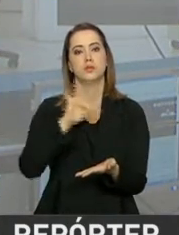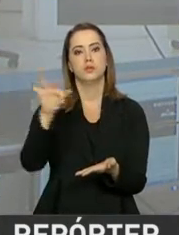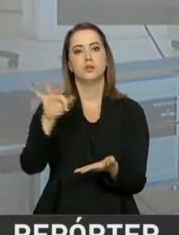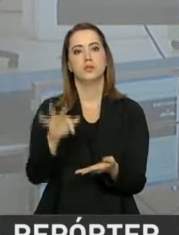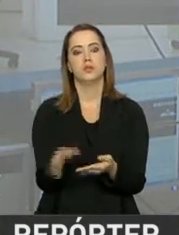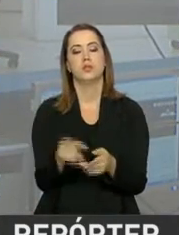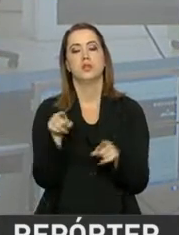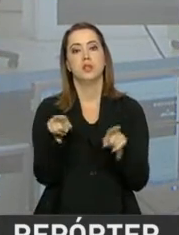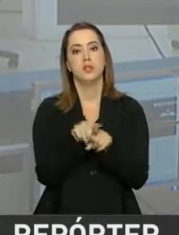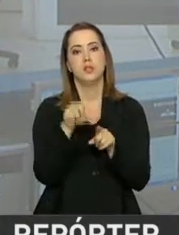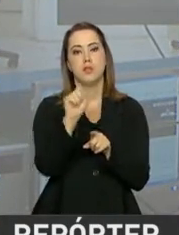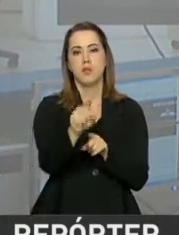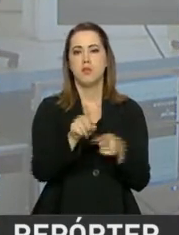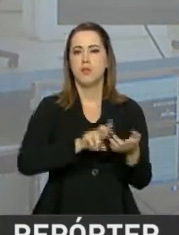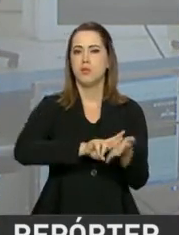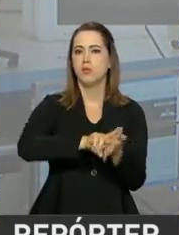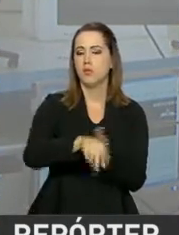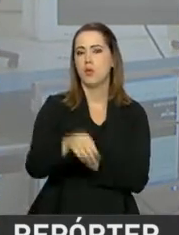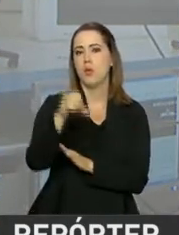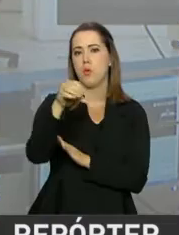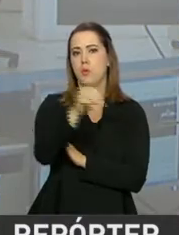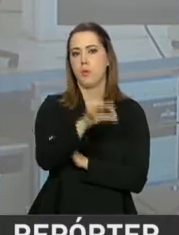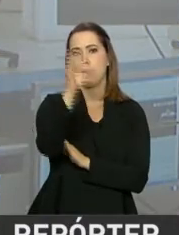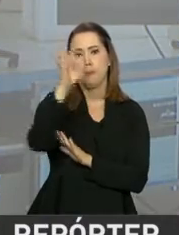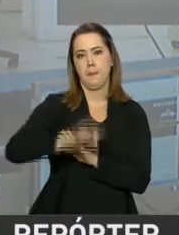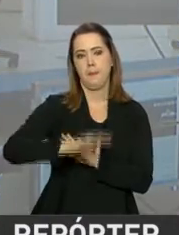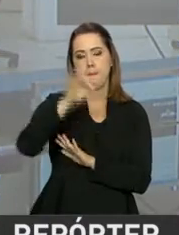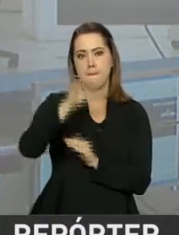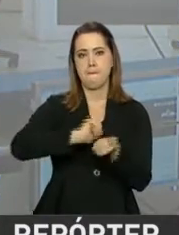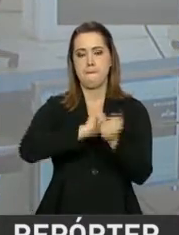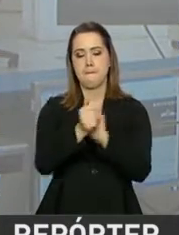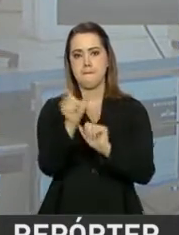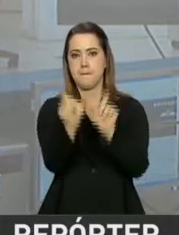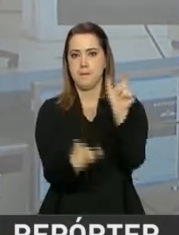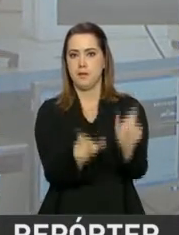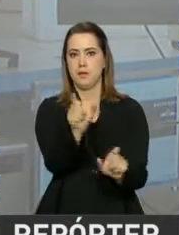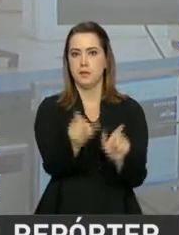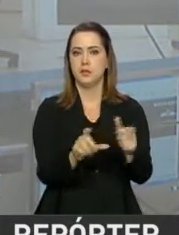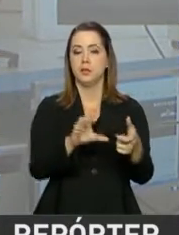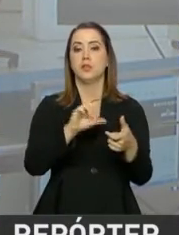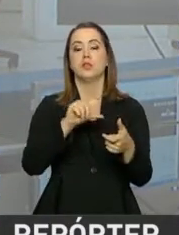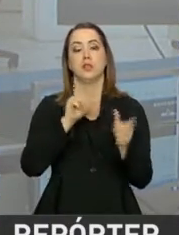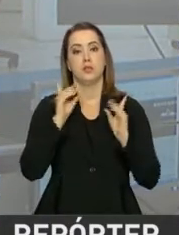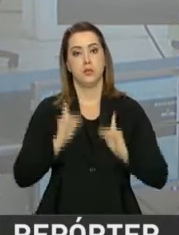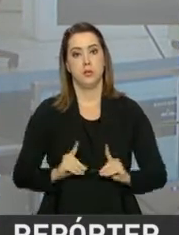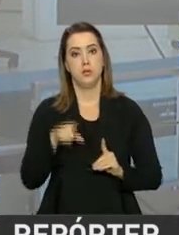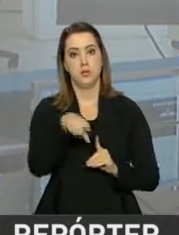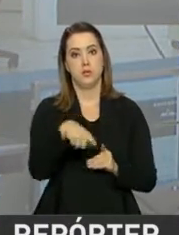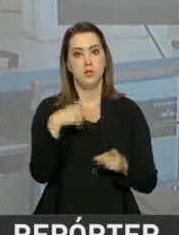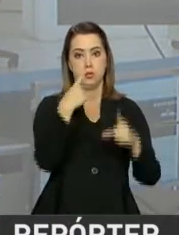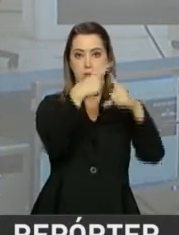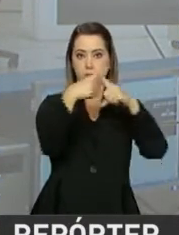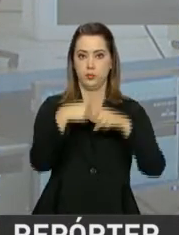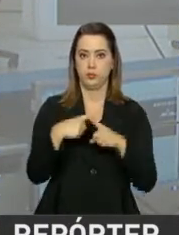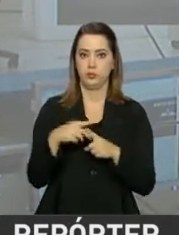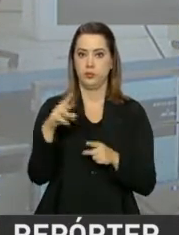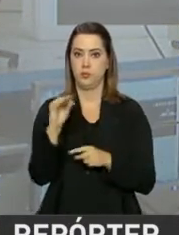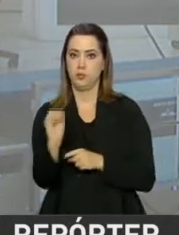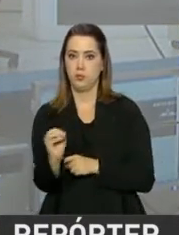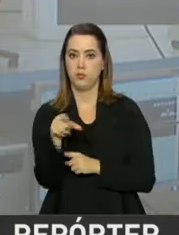programa bolsa-atleta Além deles mais de noventa porcento dos para atletas brasileiros que disputam os jogos do Rio